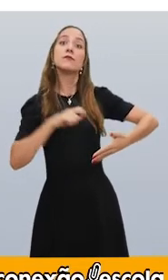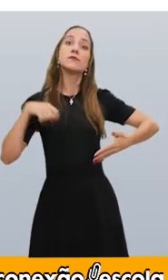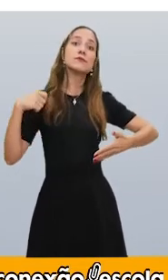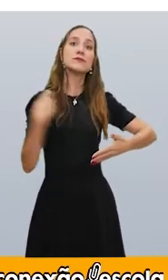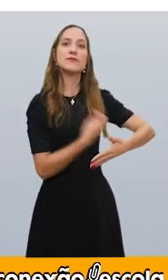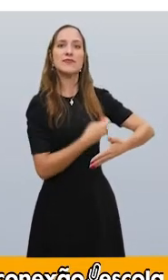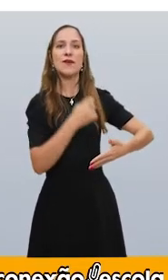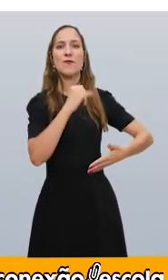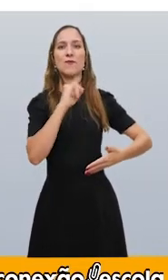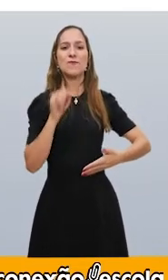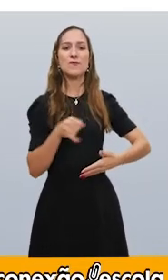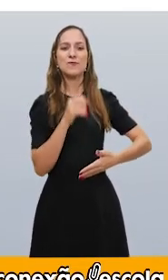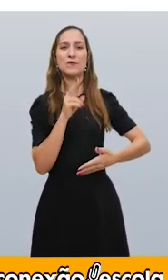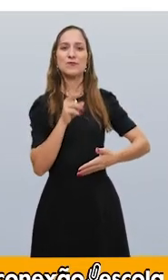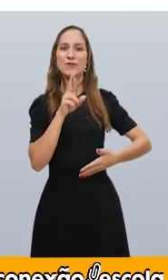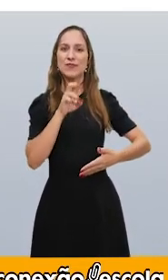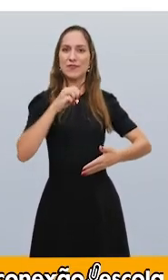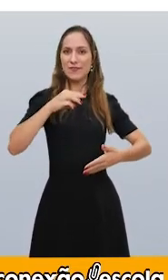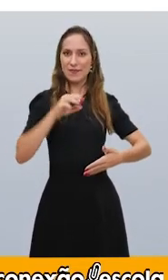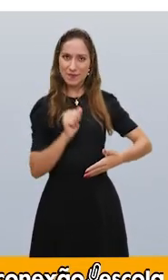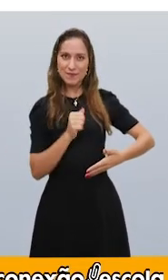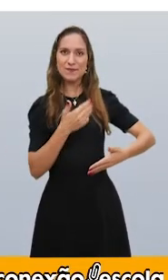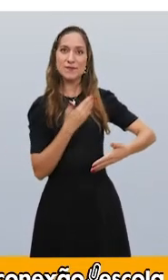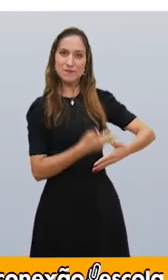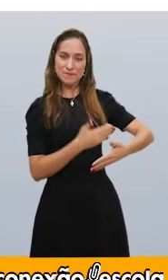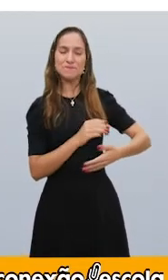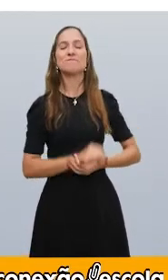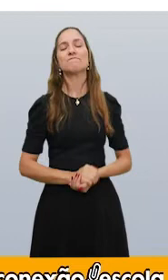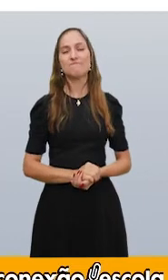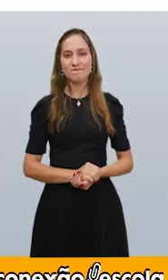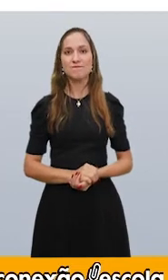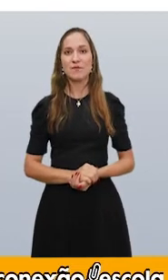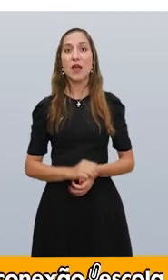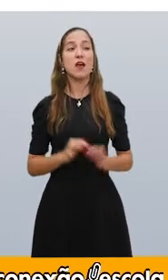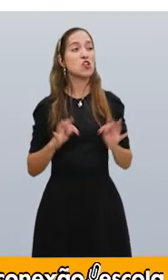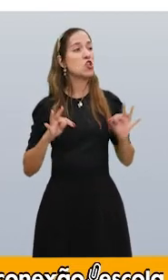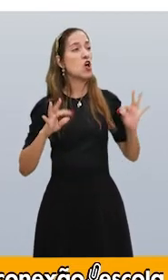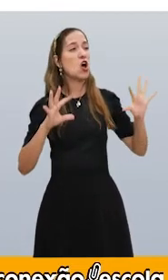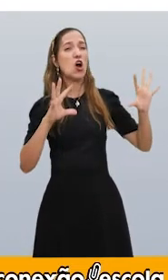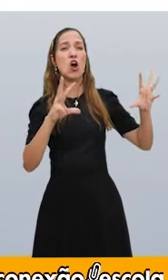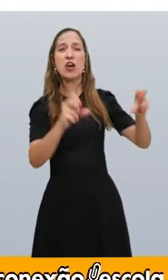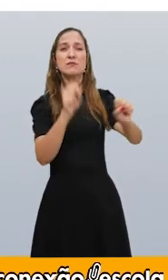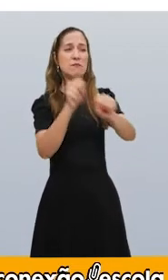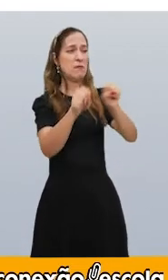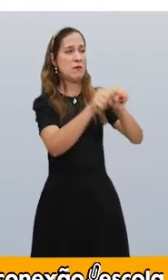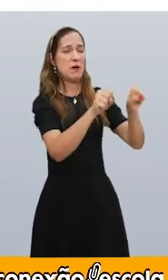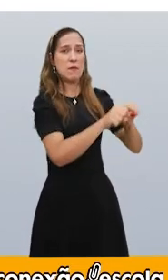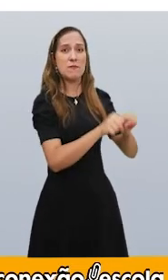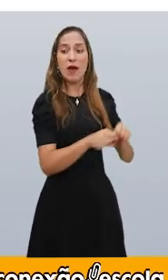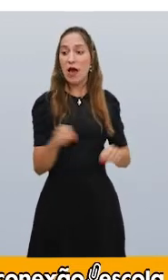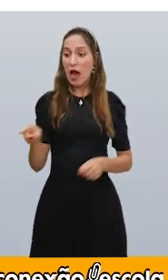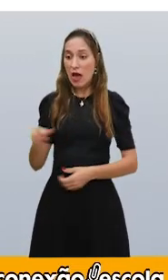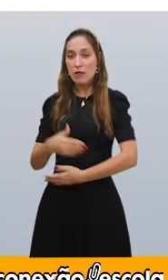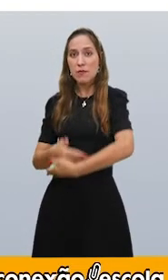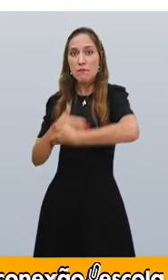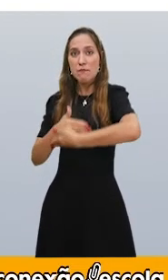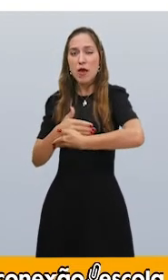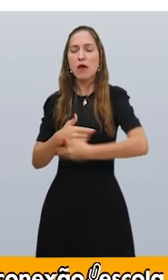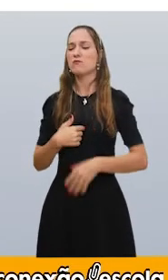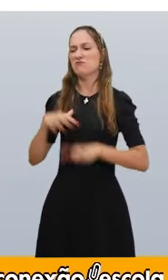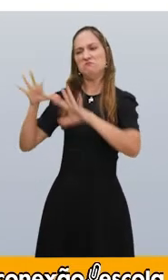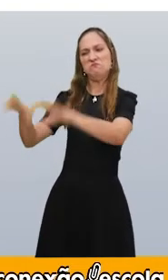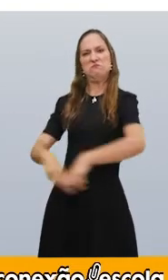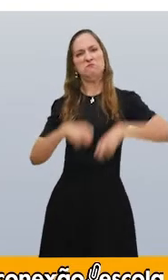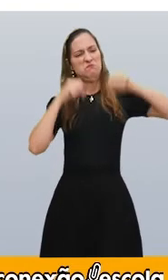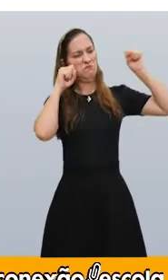braços. O nome dela era Jurema. Como todas as outras crianças, Jurema